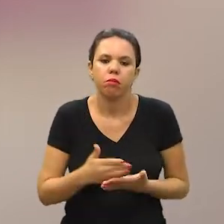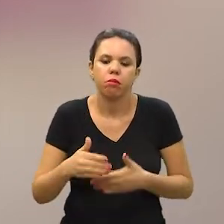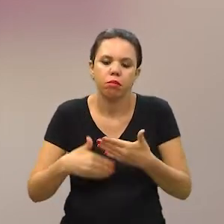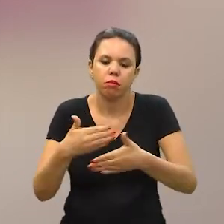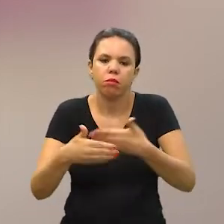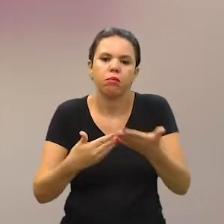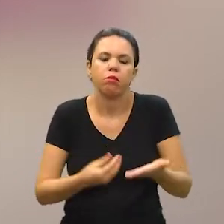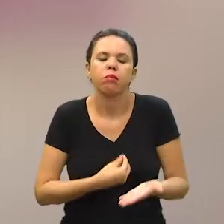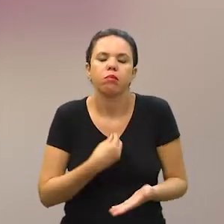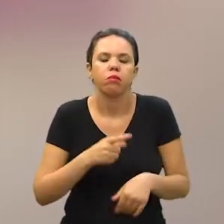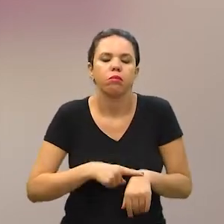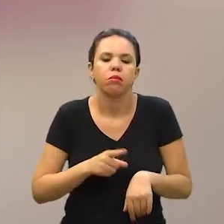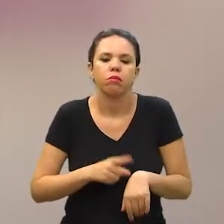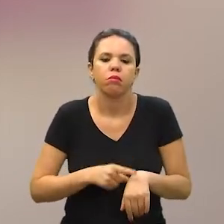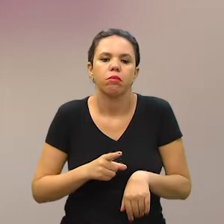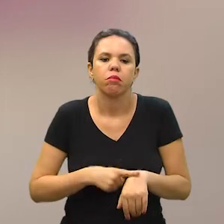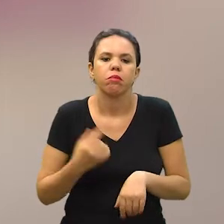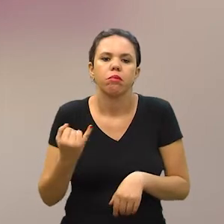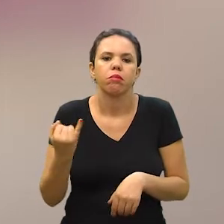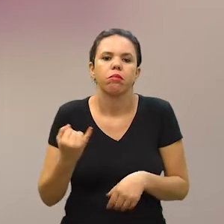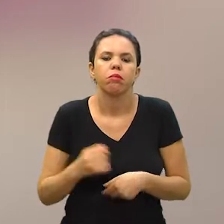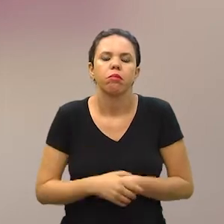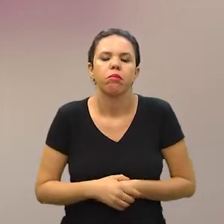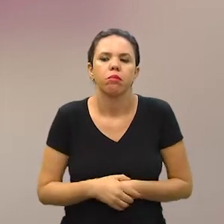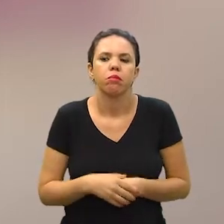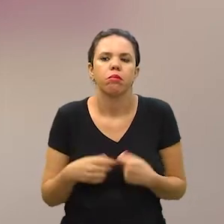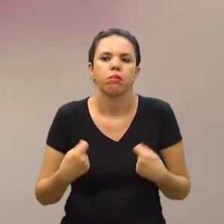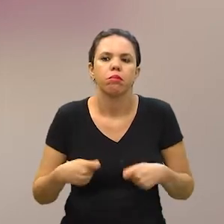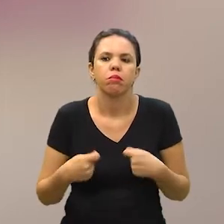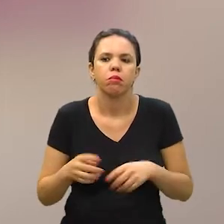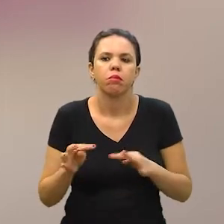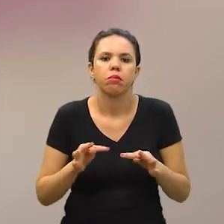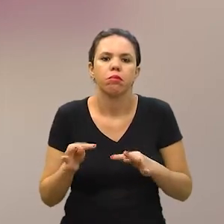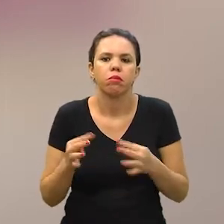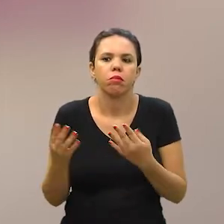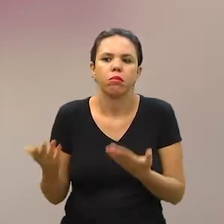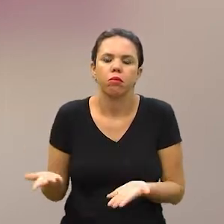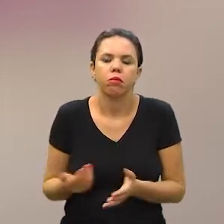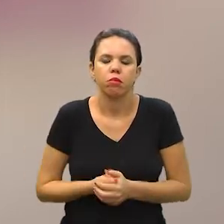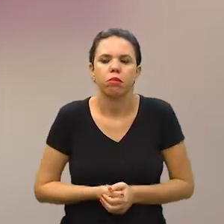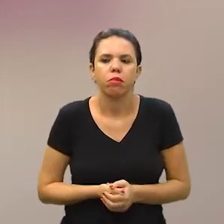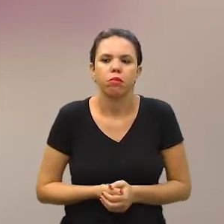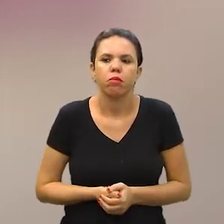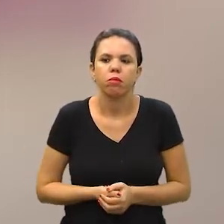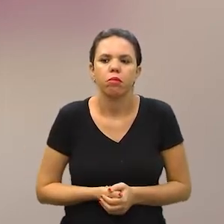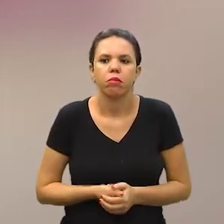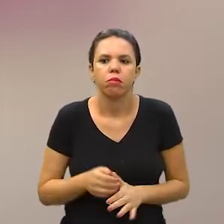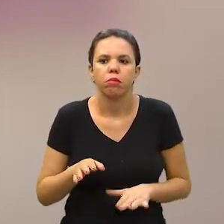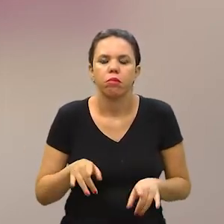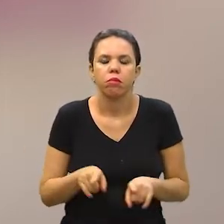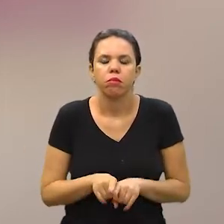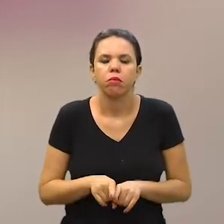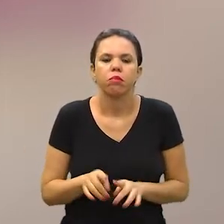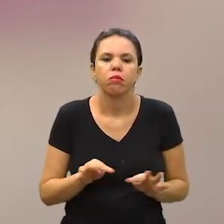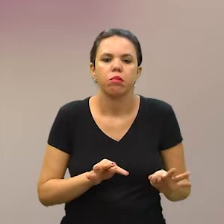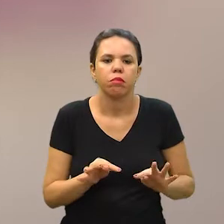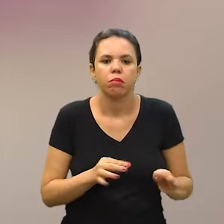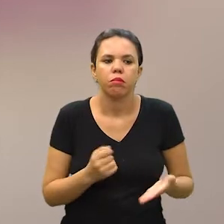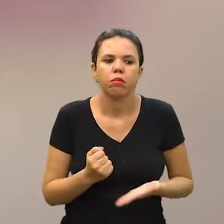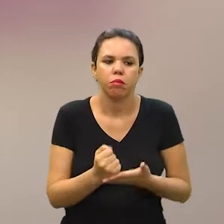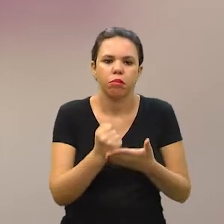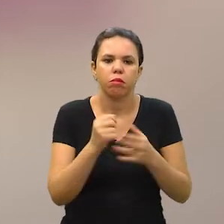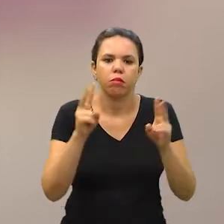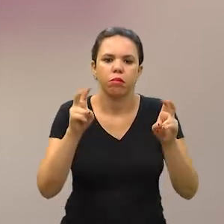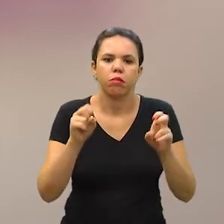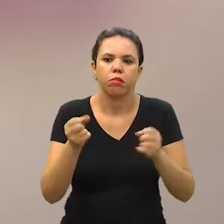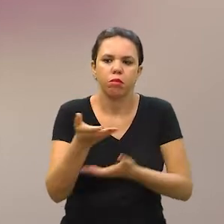ter rotina, ter horários, que é muito importante, então a gente precisa da terapia para isso. E muitas vezes também a terapia para ajudar